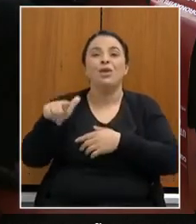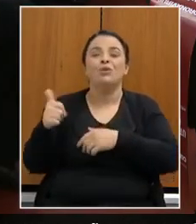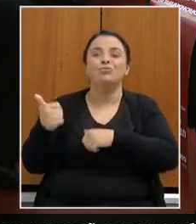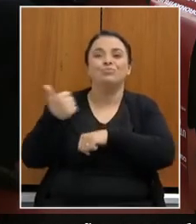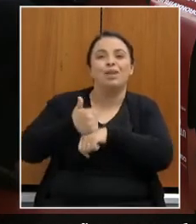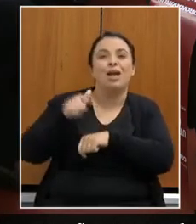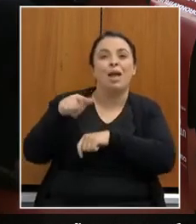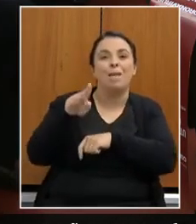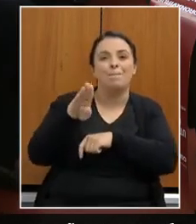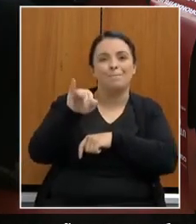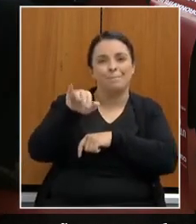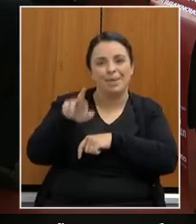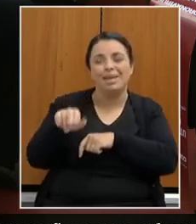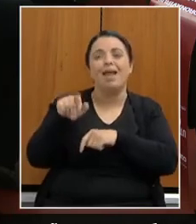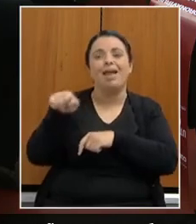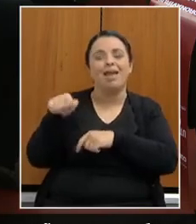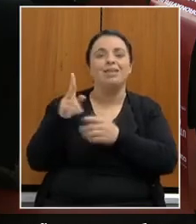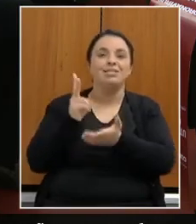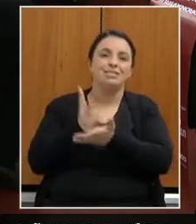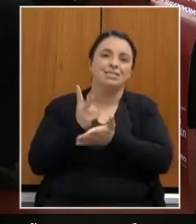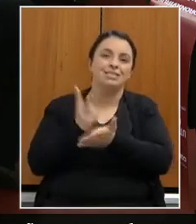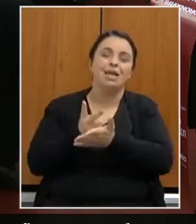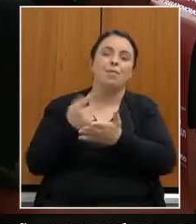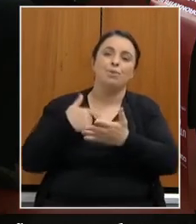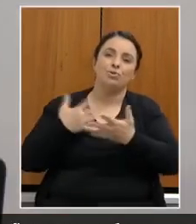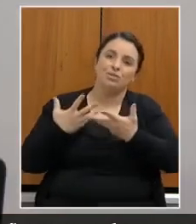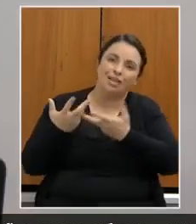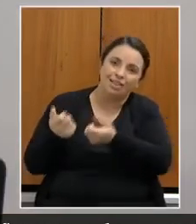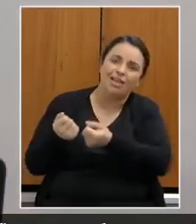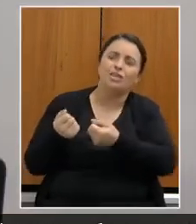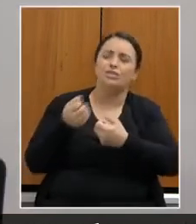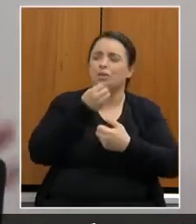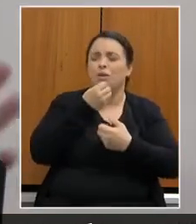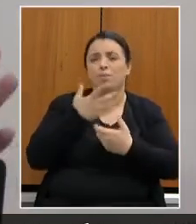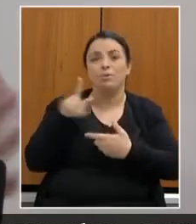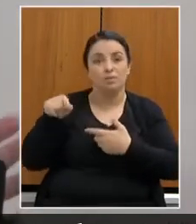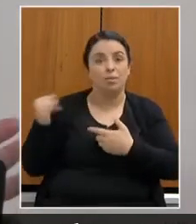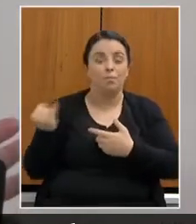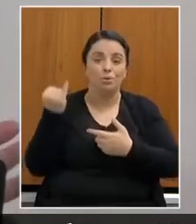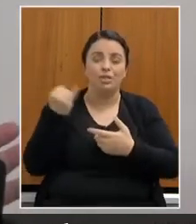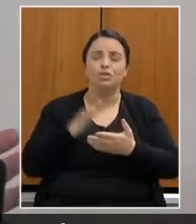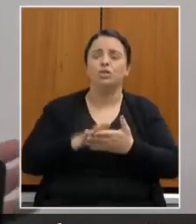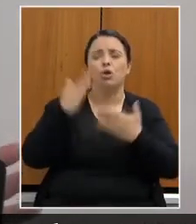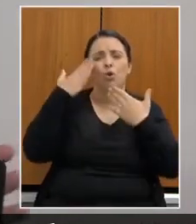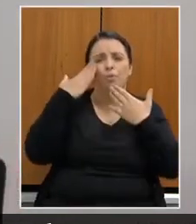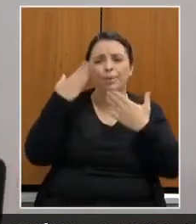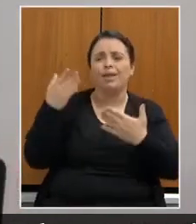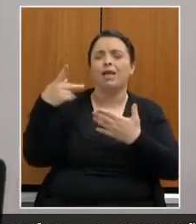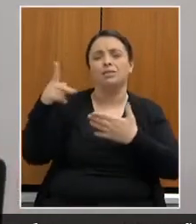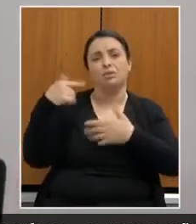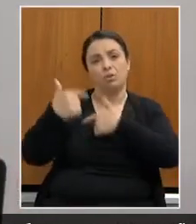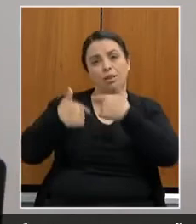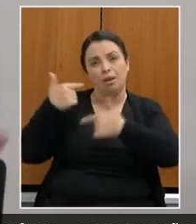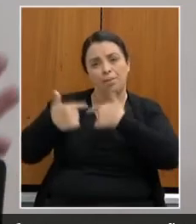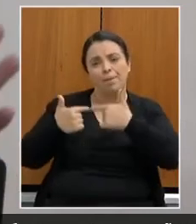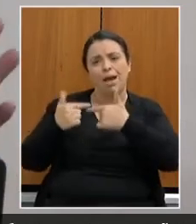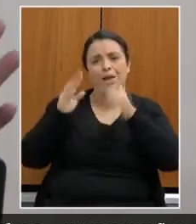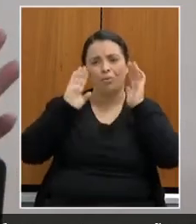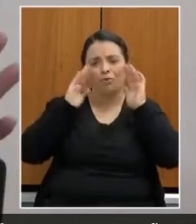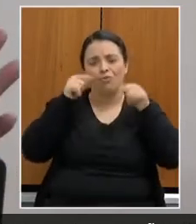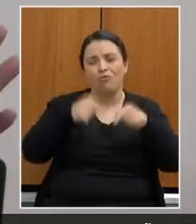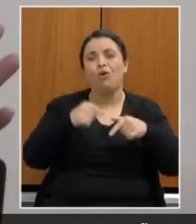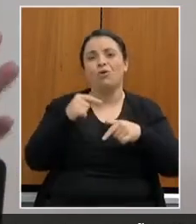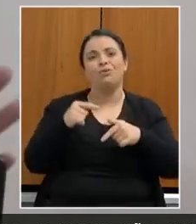companheiro solista que nos atende a todo momento. Isso é muito importante. Muito obrigado pelo que o senhor está fazendo pelo Estado. Muito